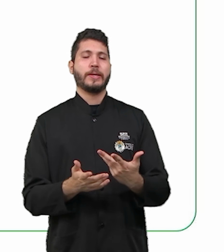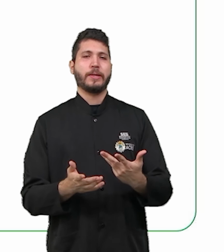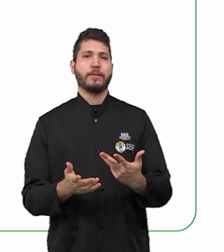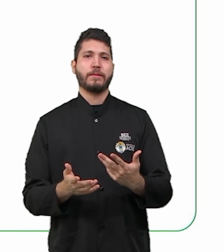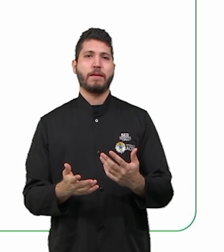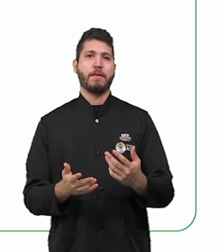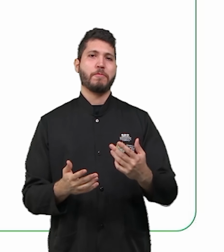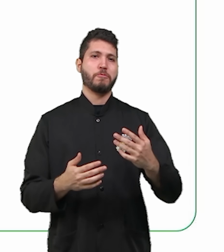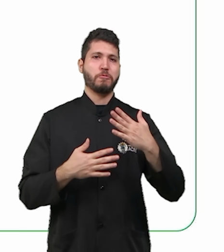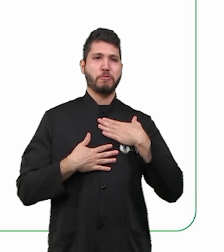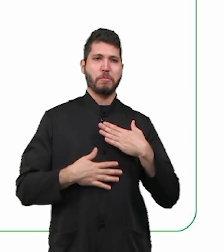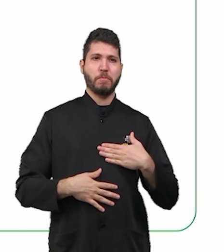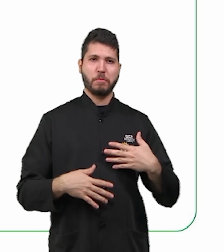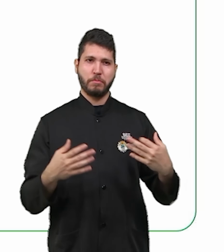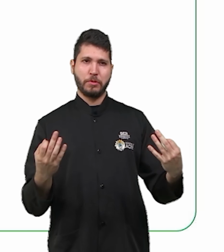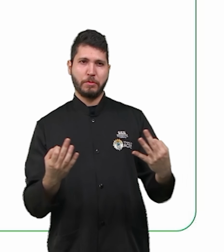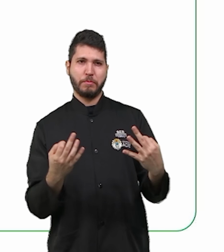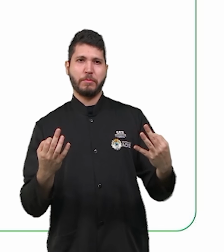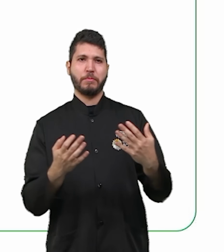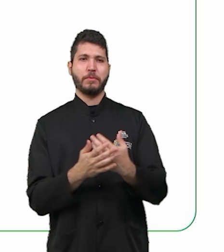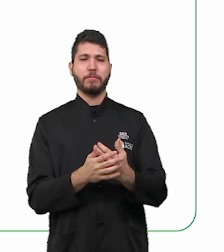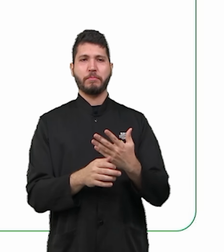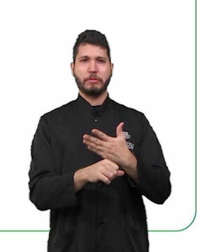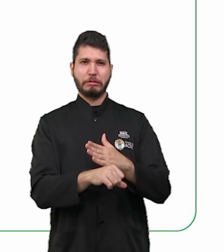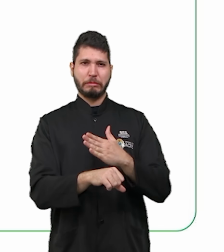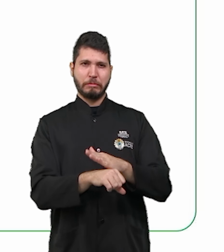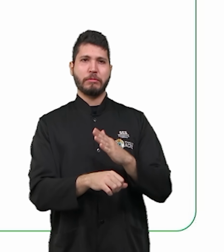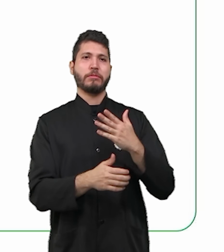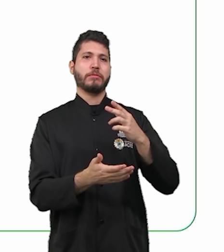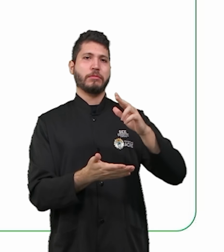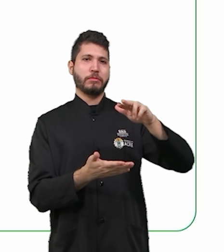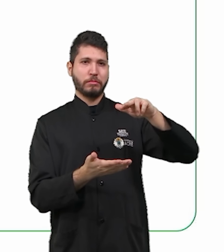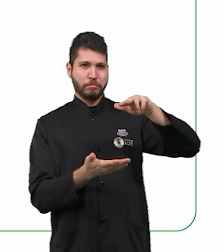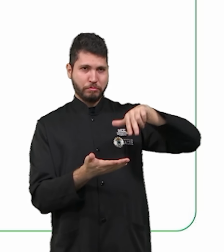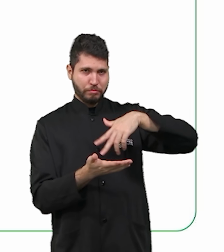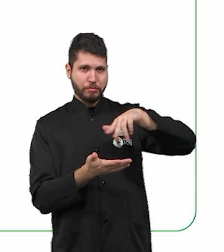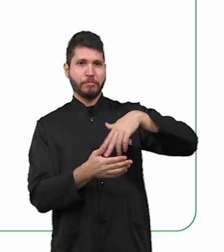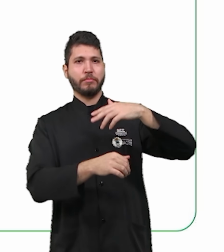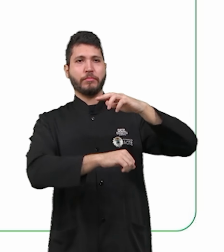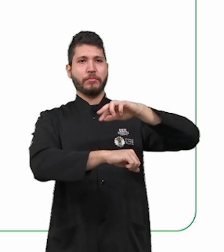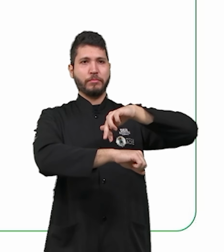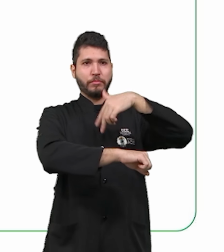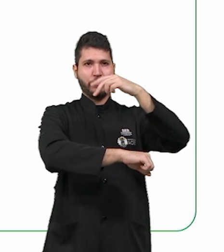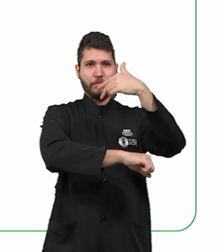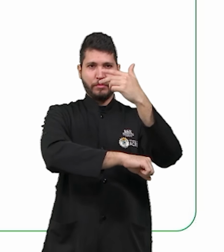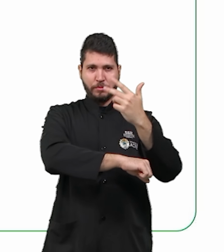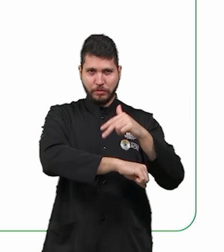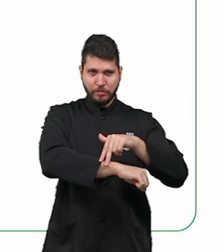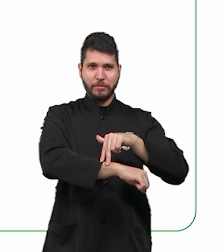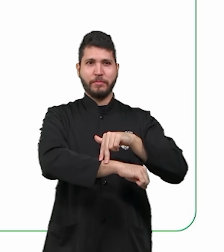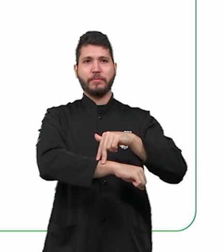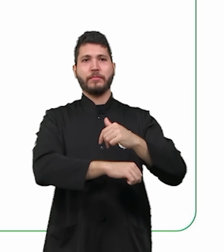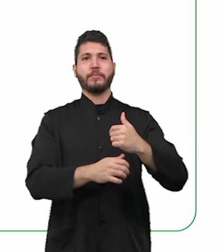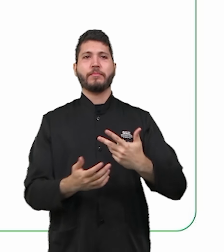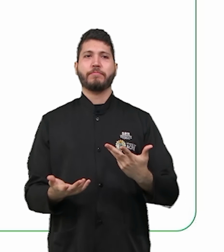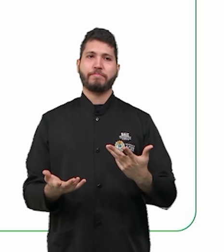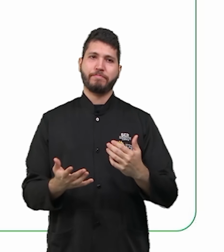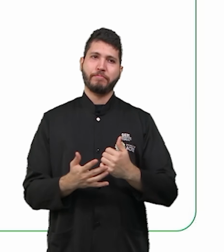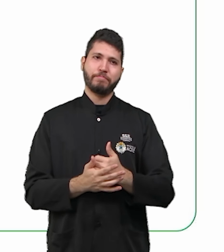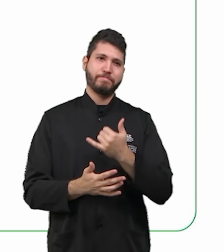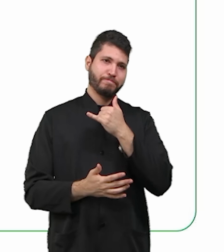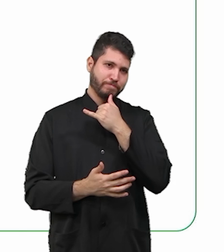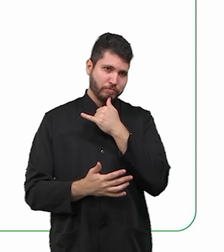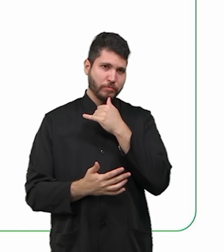para poder praticar a dança ou a ginástica. Lamento que el dinero aún determine quién